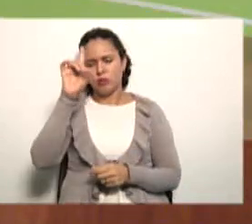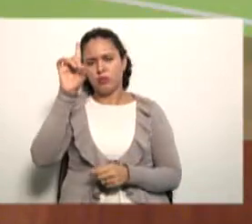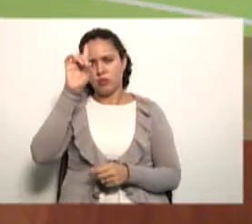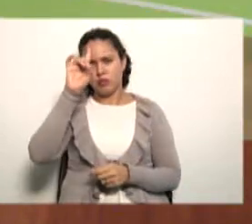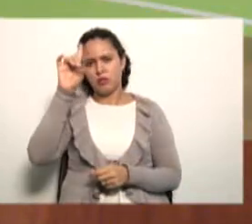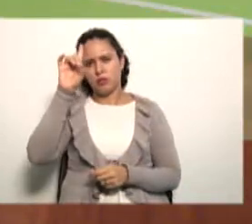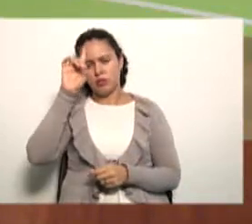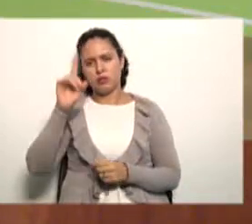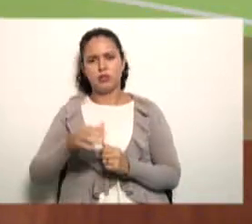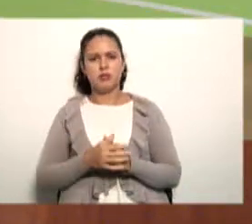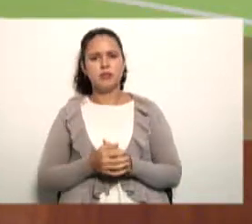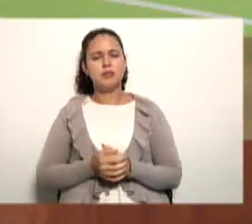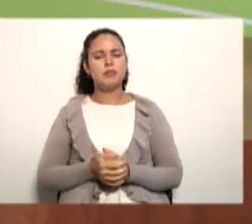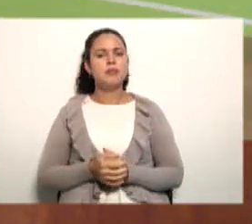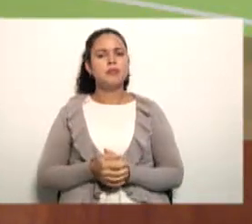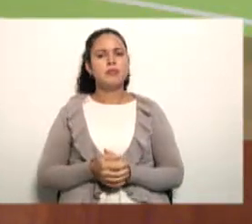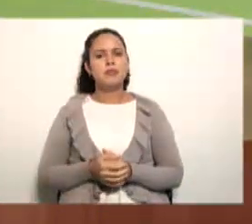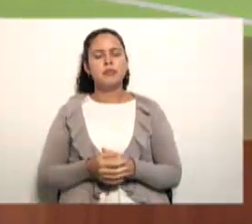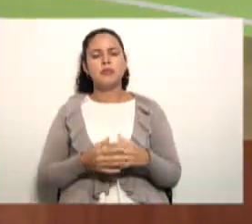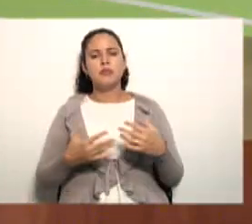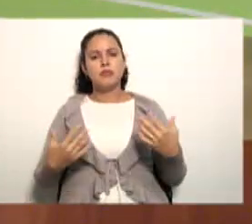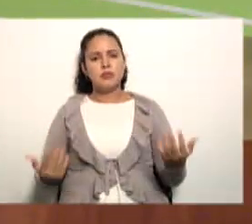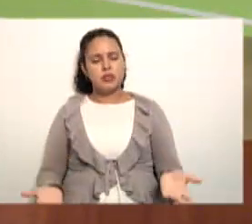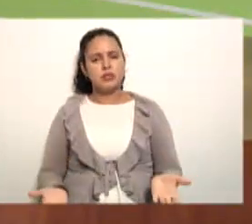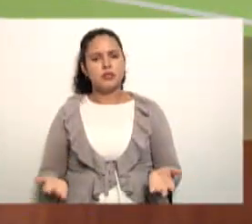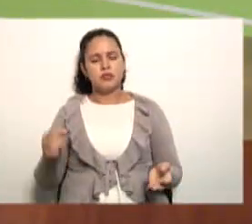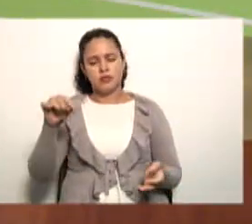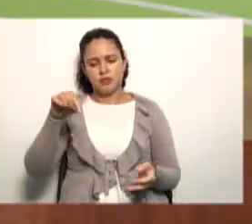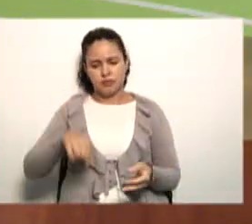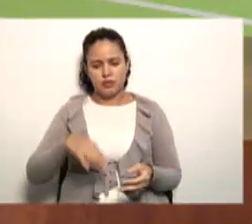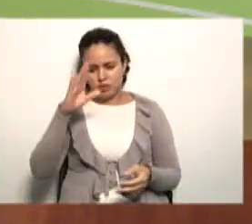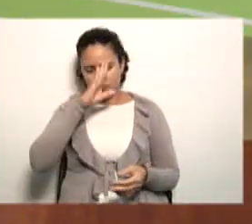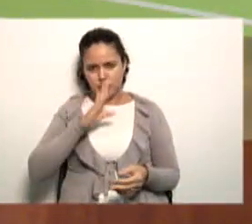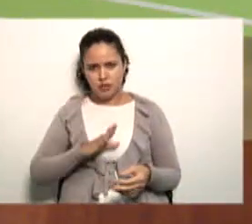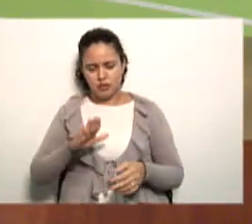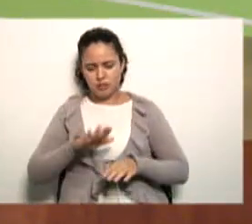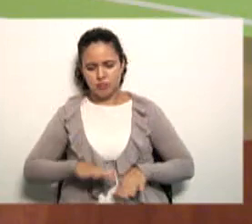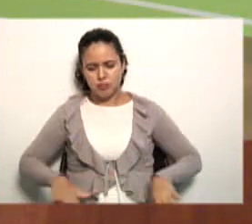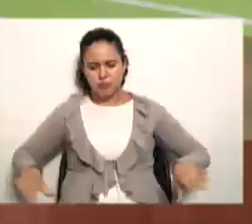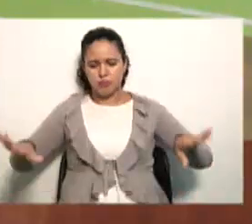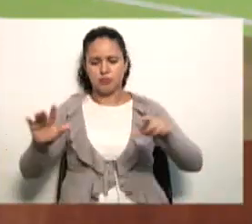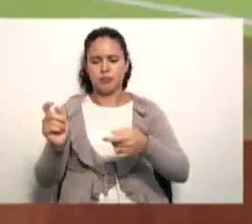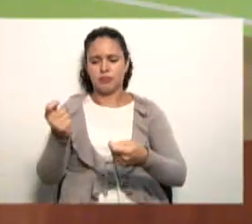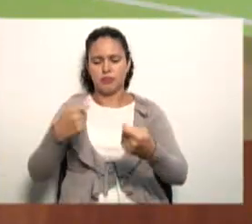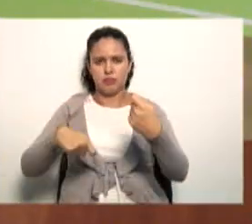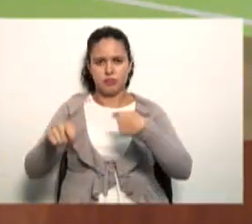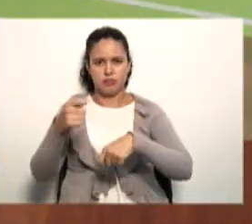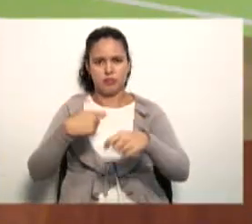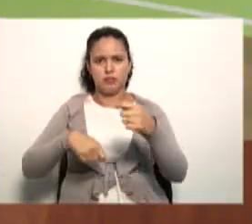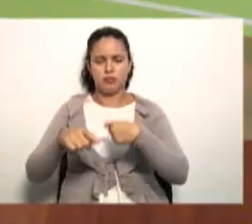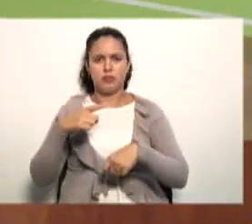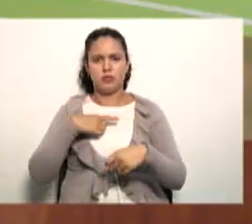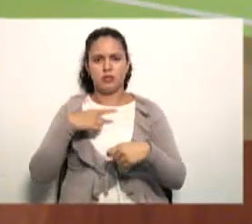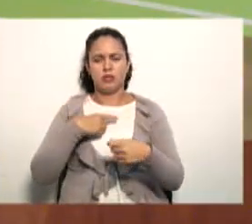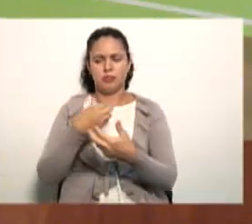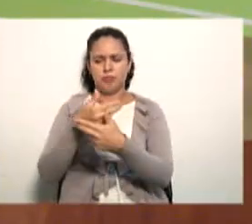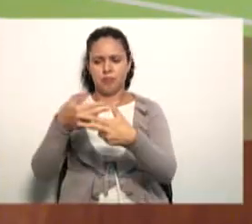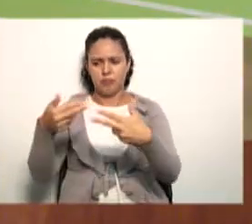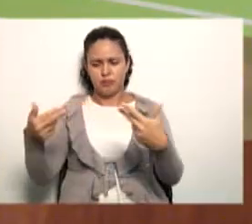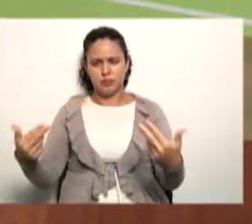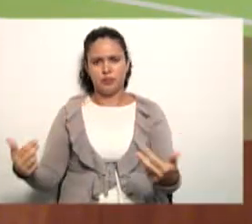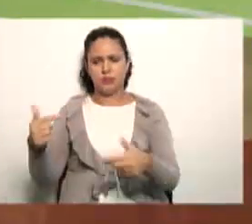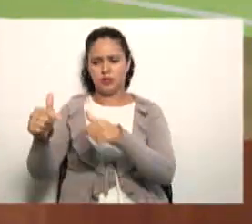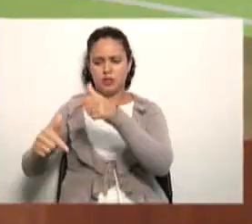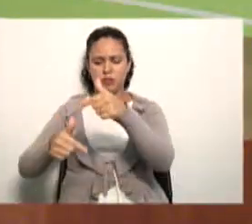fala de produção e comercialização de bens, lembramos também da produção e comercialização de serviços. Serviços